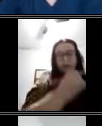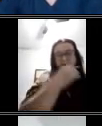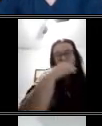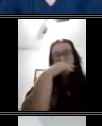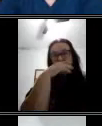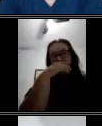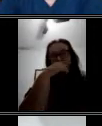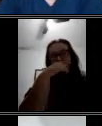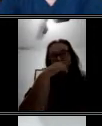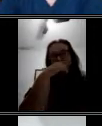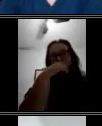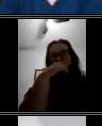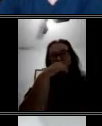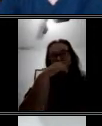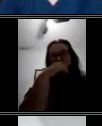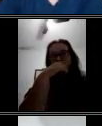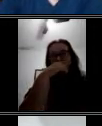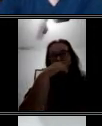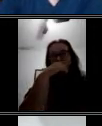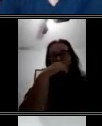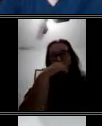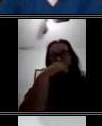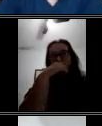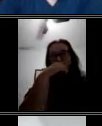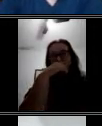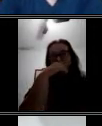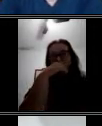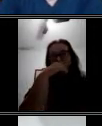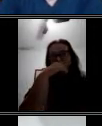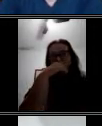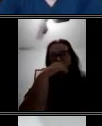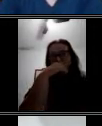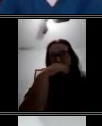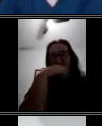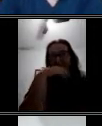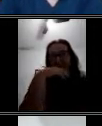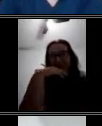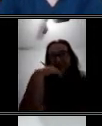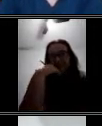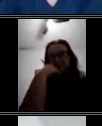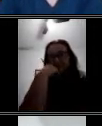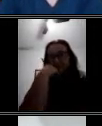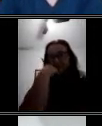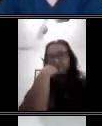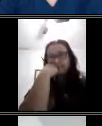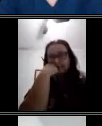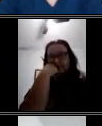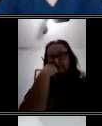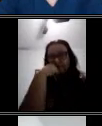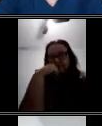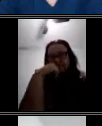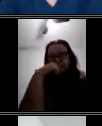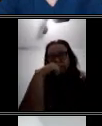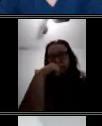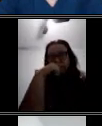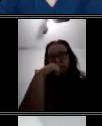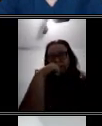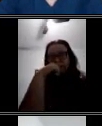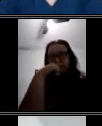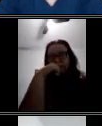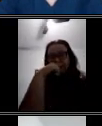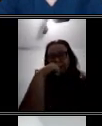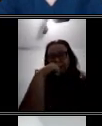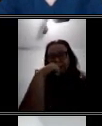em casa, na escola, na igreja, no clube, na rua, em todo lugar esses sintomas estão